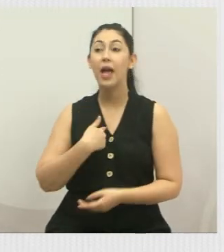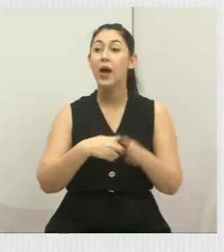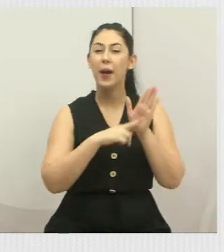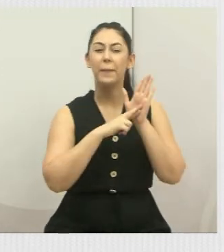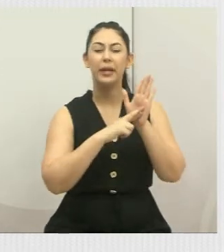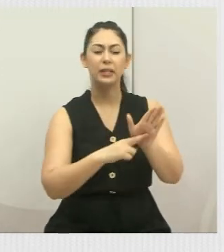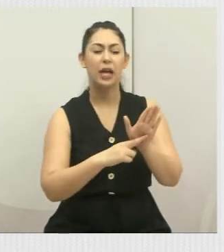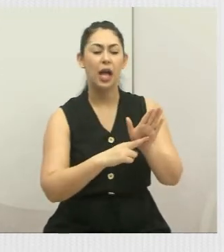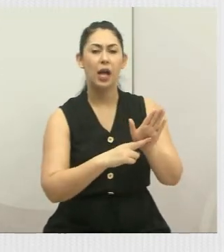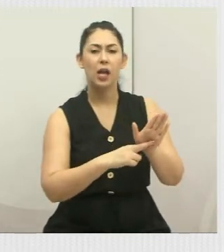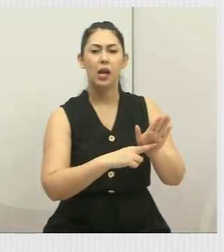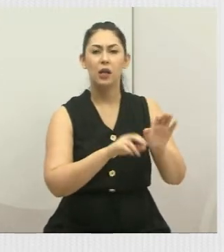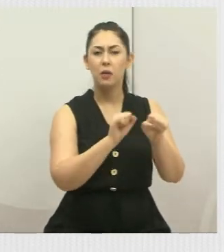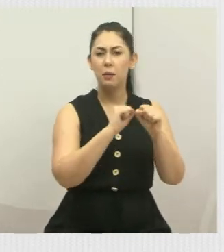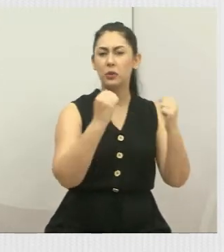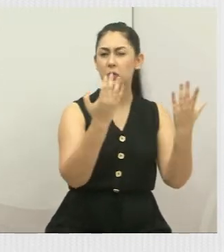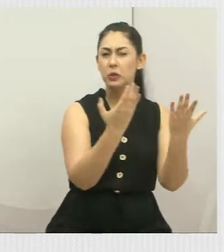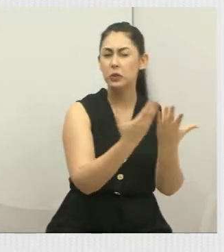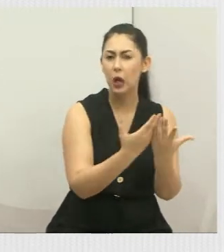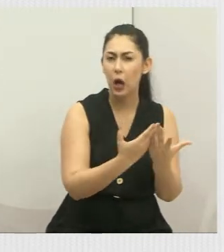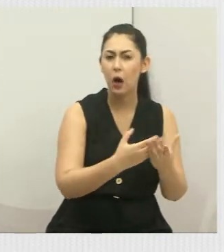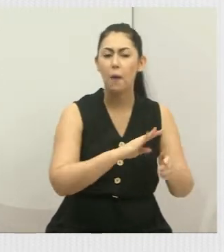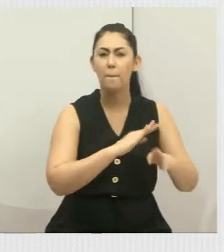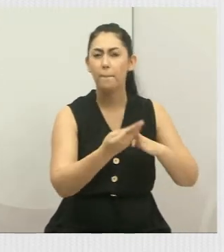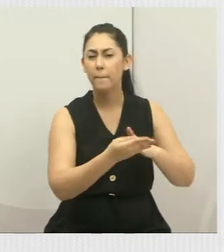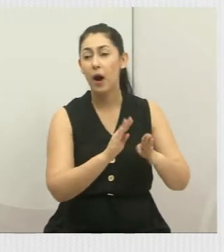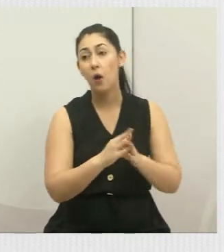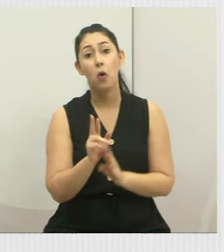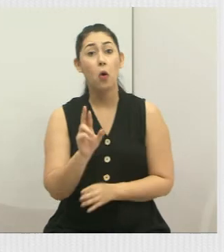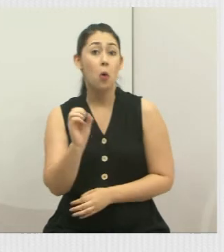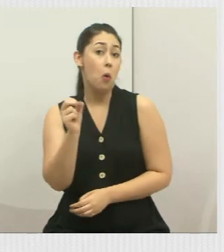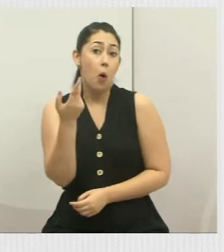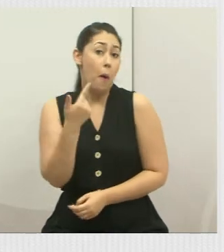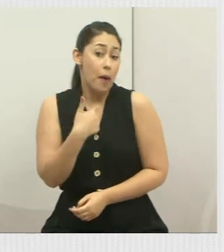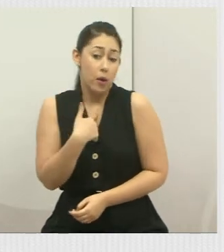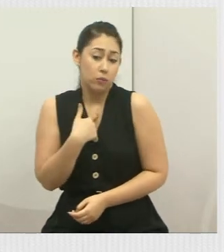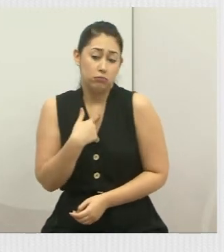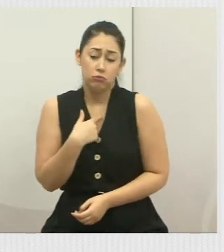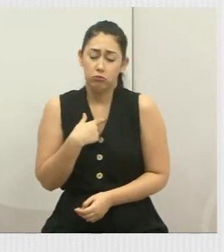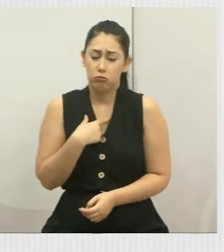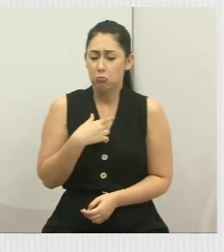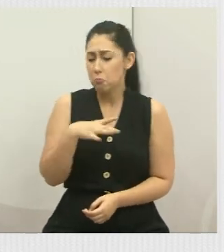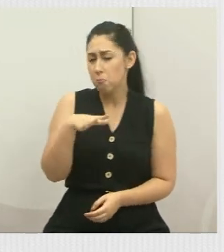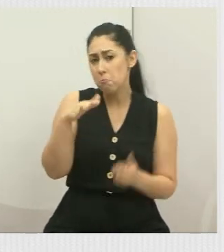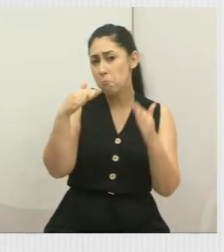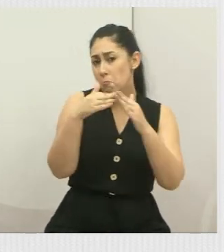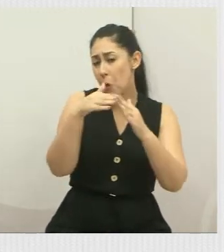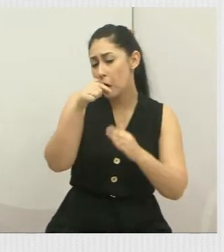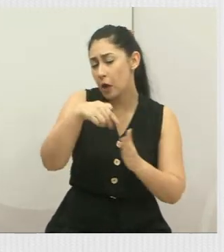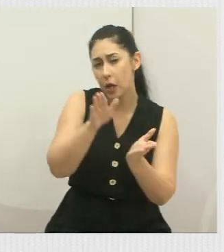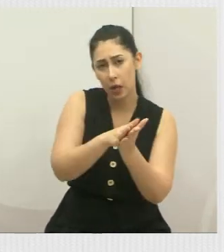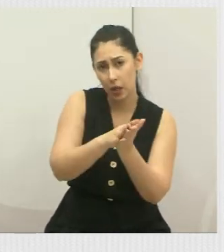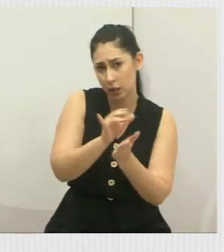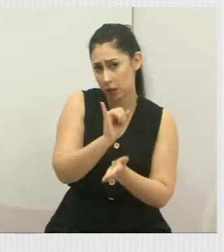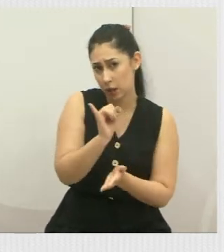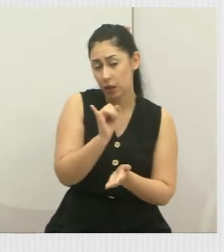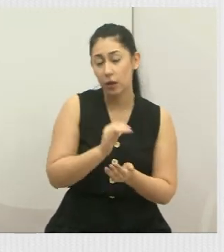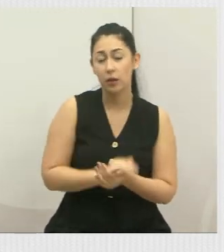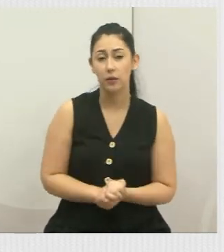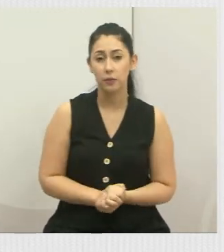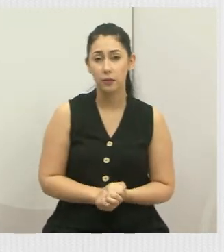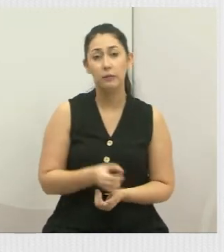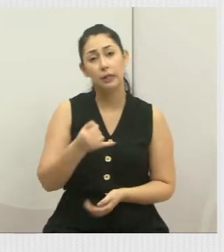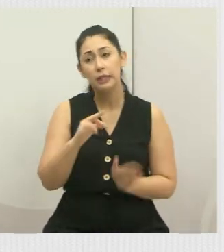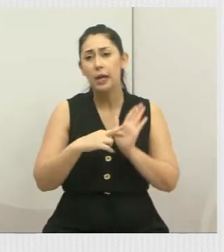de bairros. Ou, eu estou representando a mim mesmo como munícipe. Tá bom? Mas se você representa alguma entidade, por favor, coloca lá.